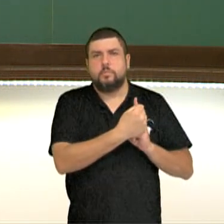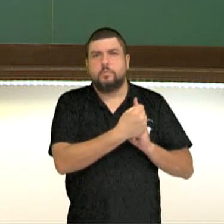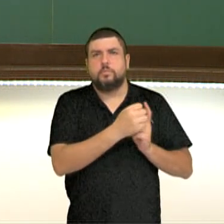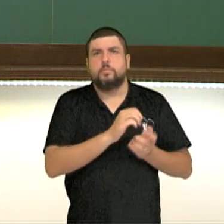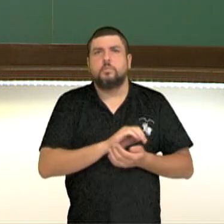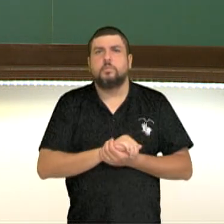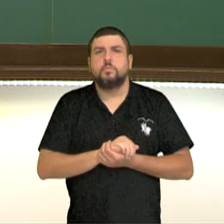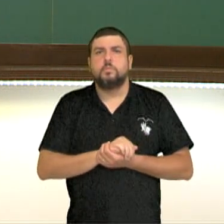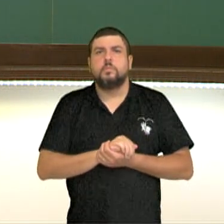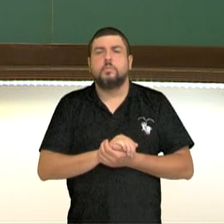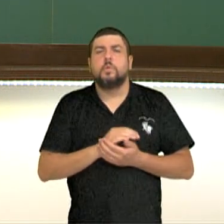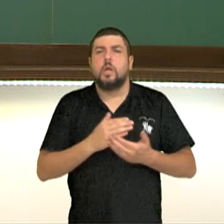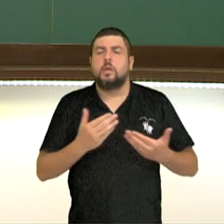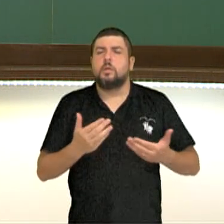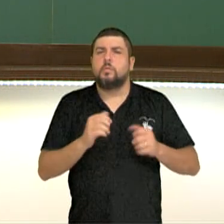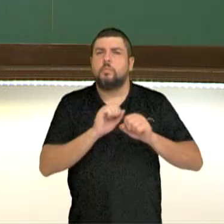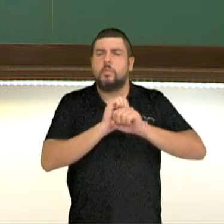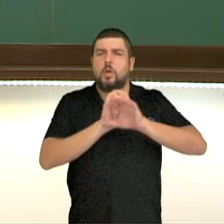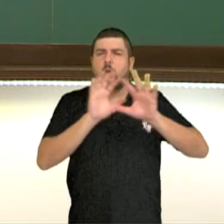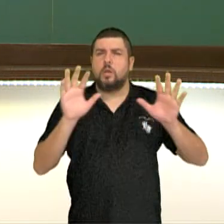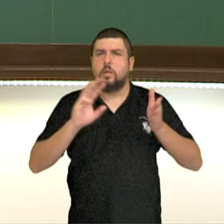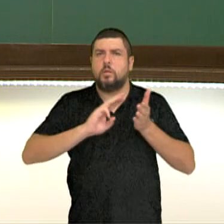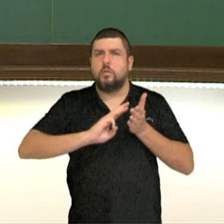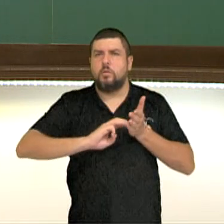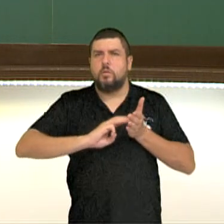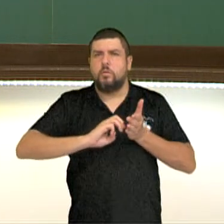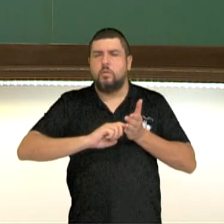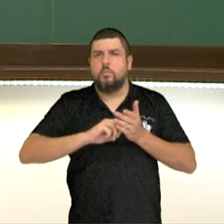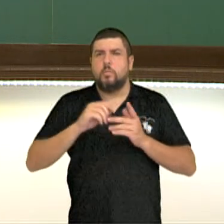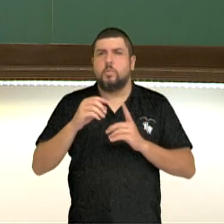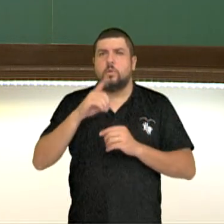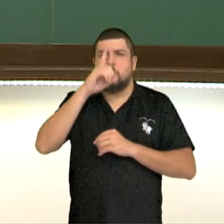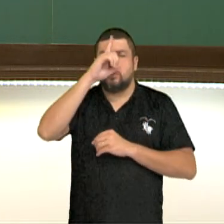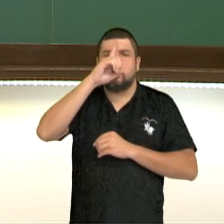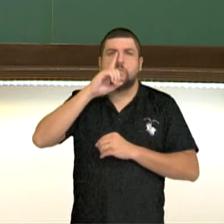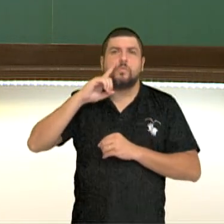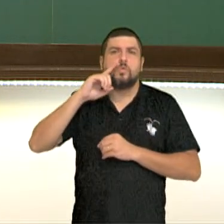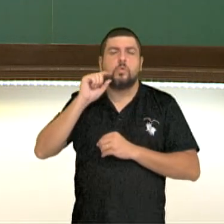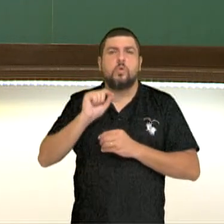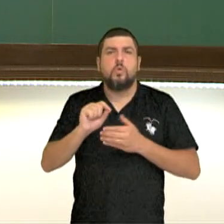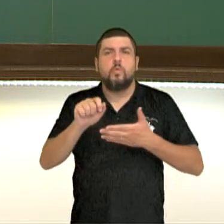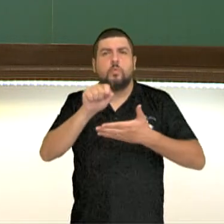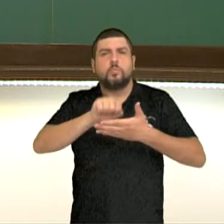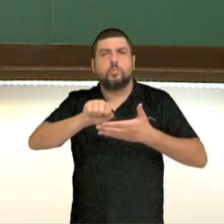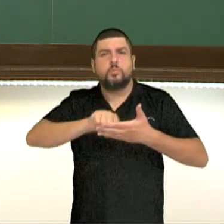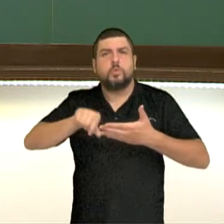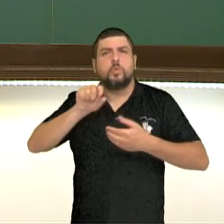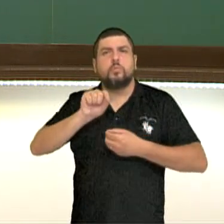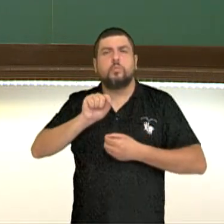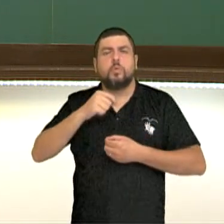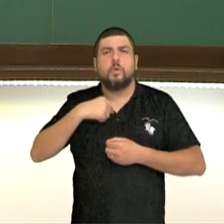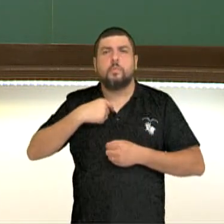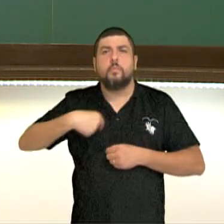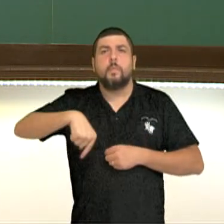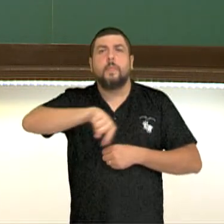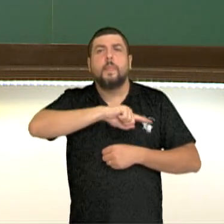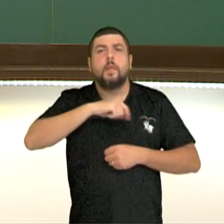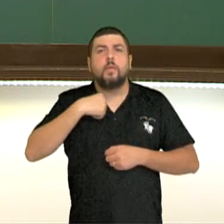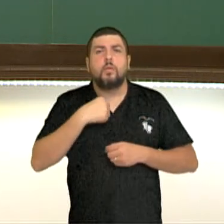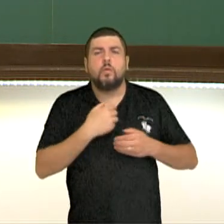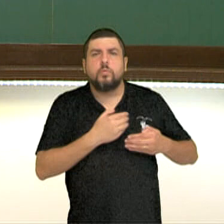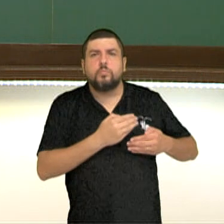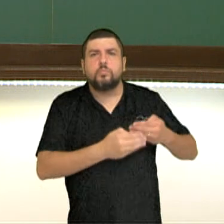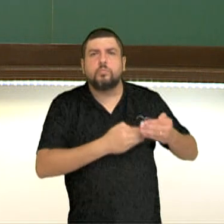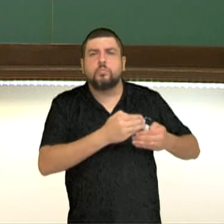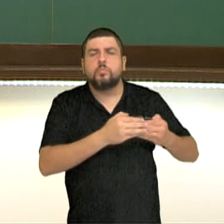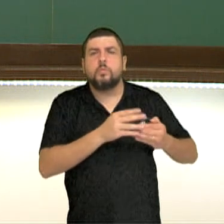claramente, de maneira muito bacana em seu método, ele está colocando para nós, que nós vamos cada vez mais aí conhecendo, estudando